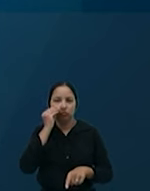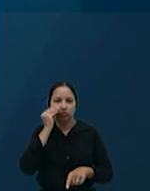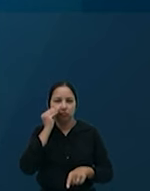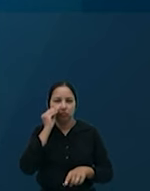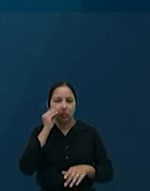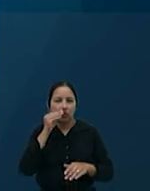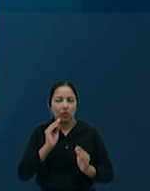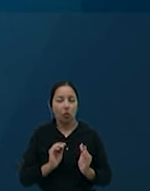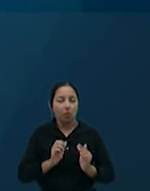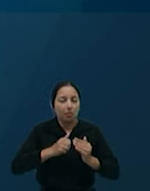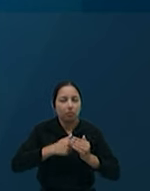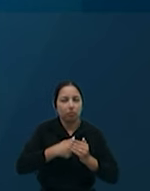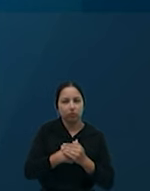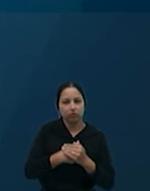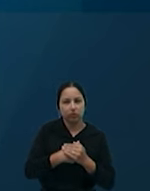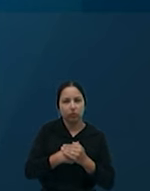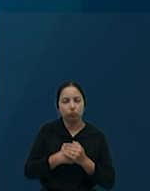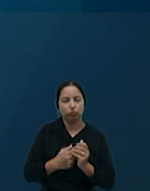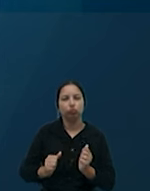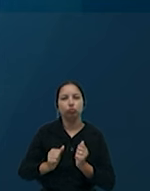processo administrativo em